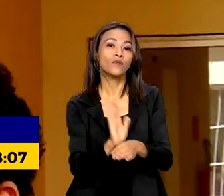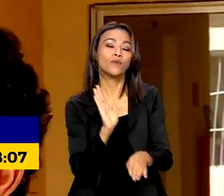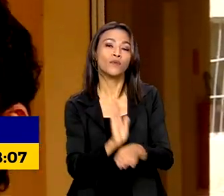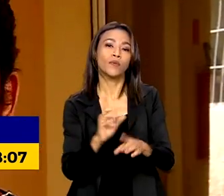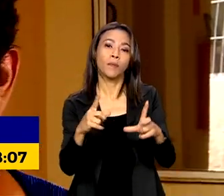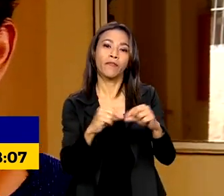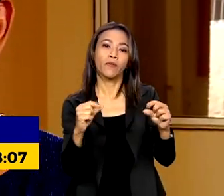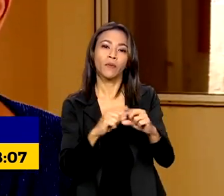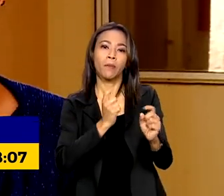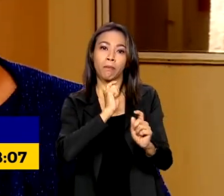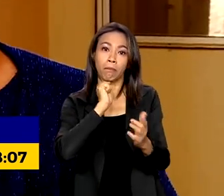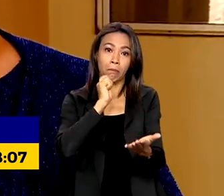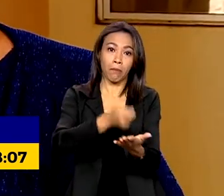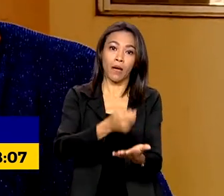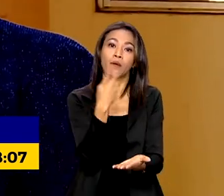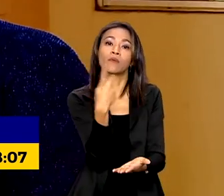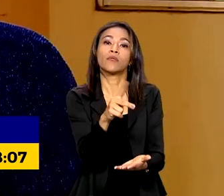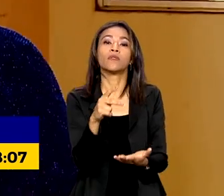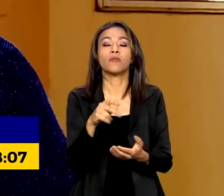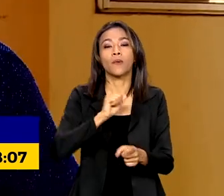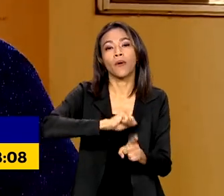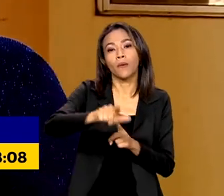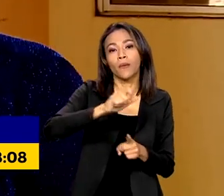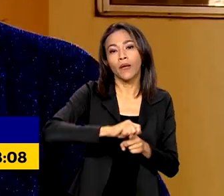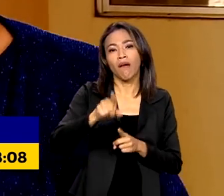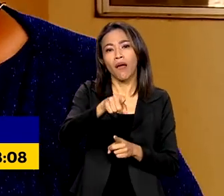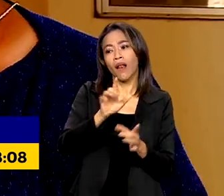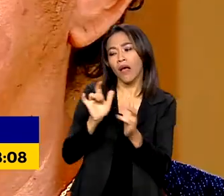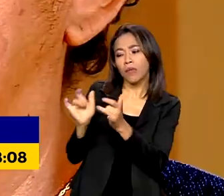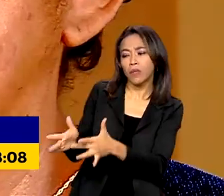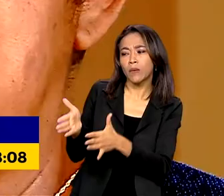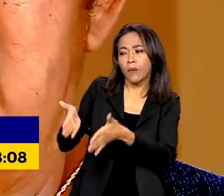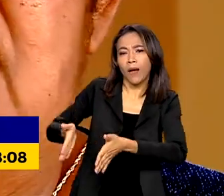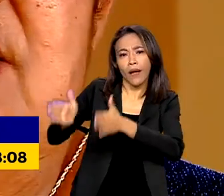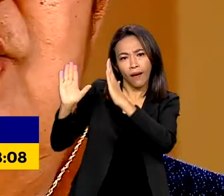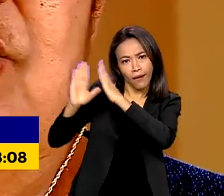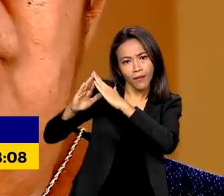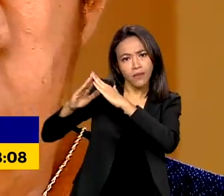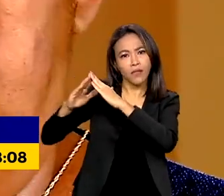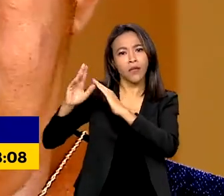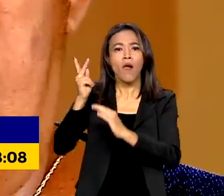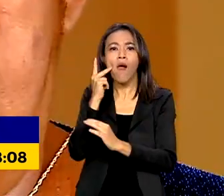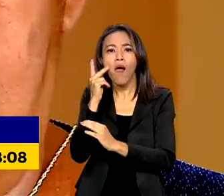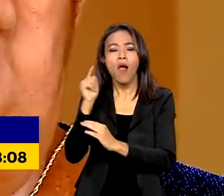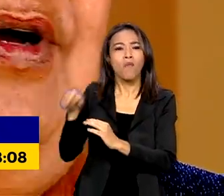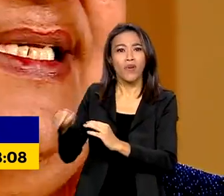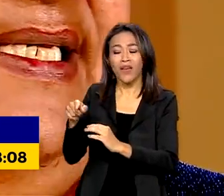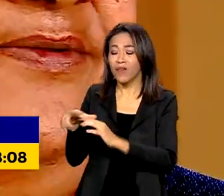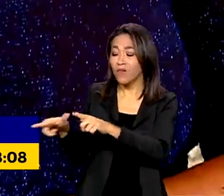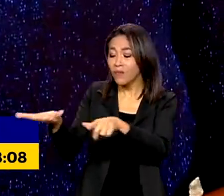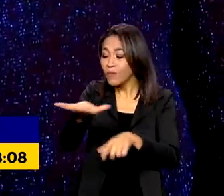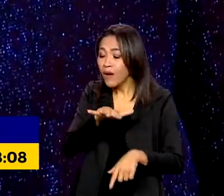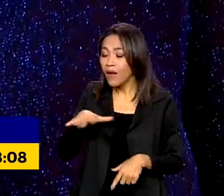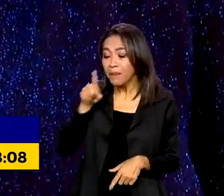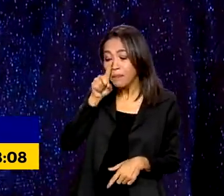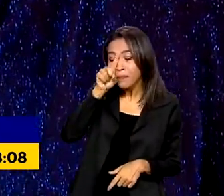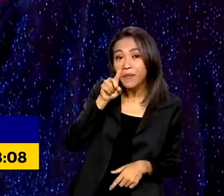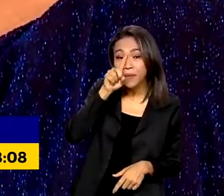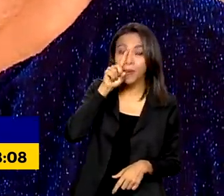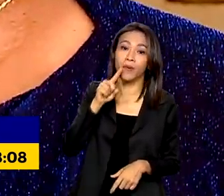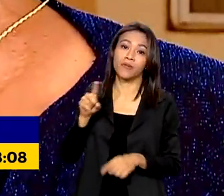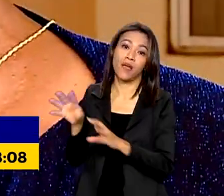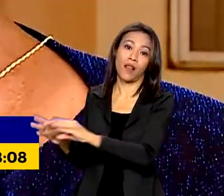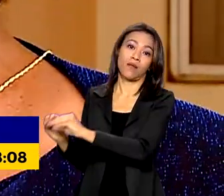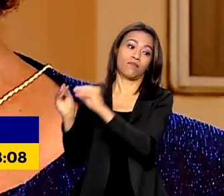prefeitura para pagar aluguel. Ela teve que deixar a casa em que morava, em Fortaleza, por estar numa área de risco. Agora